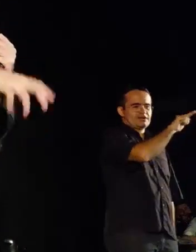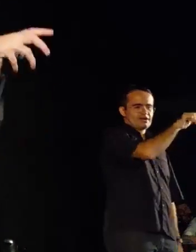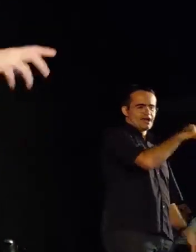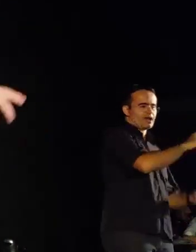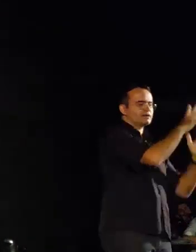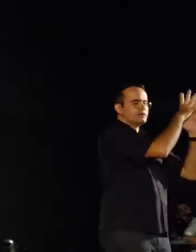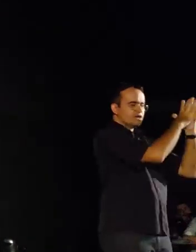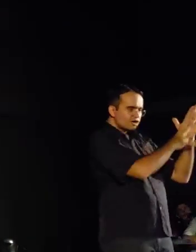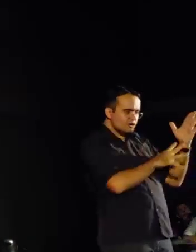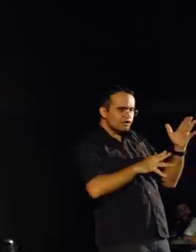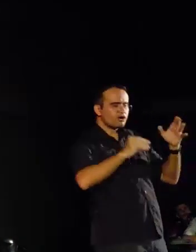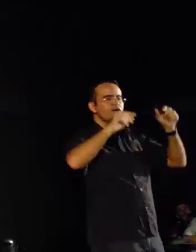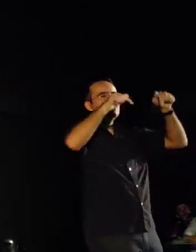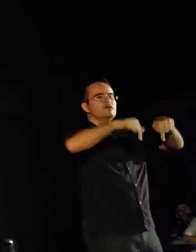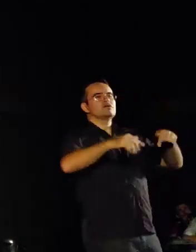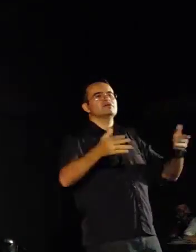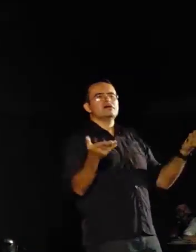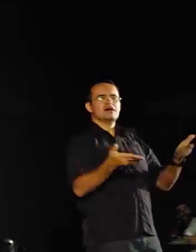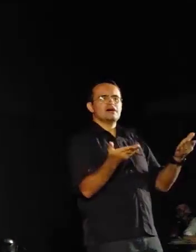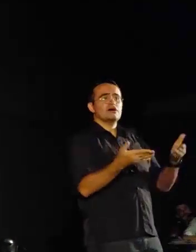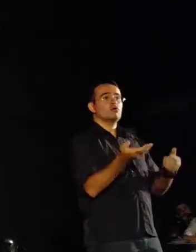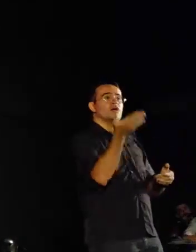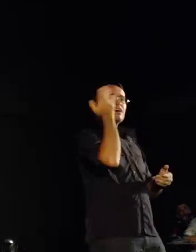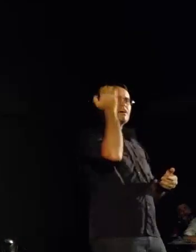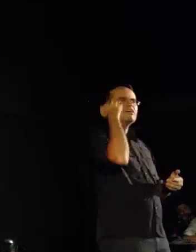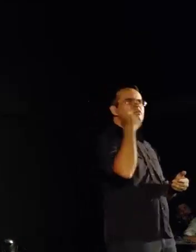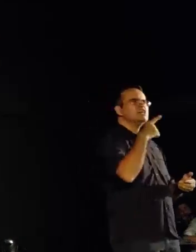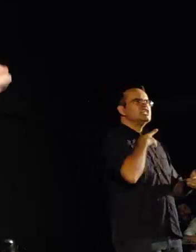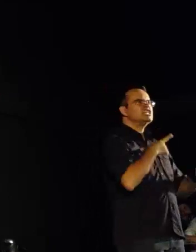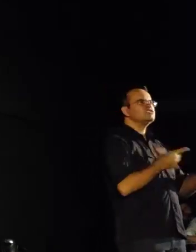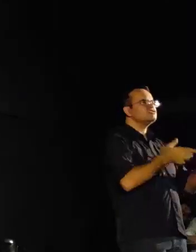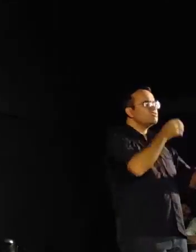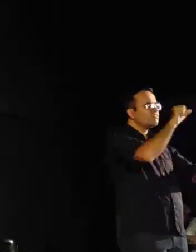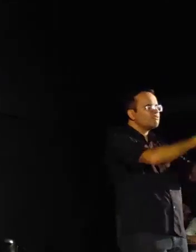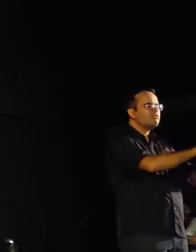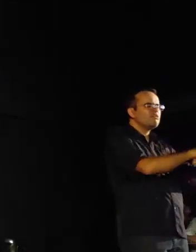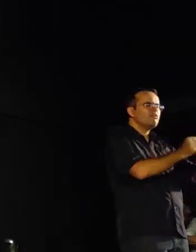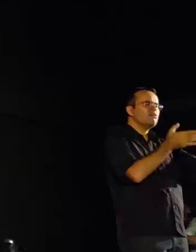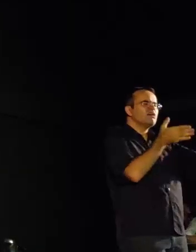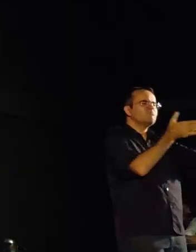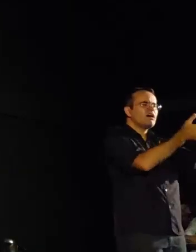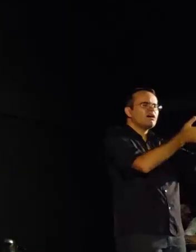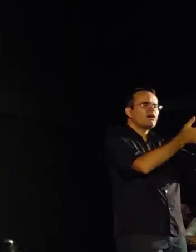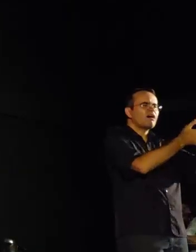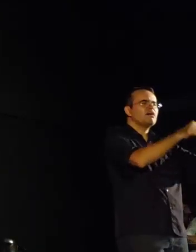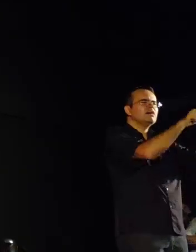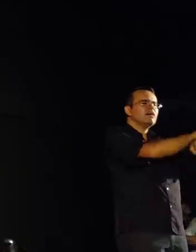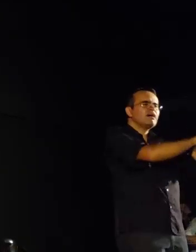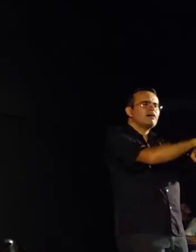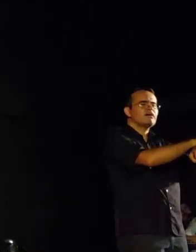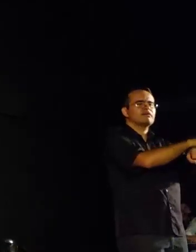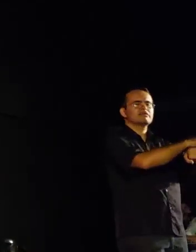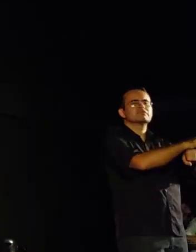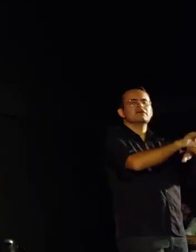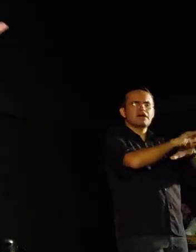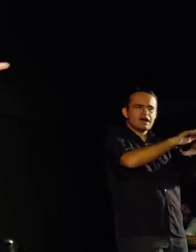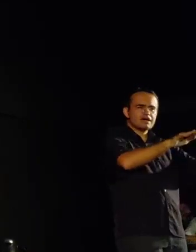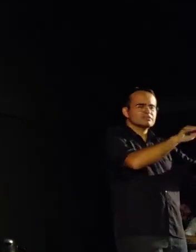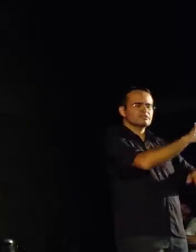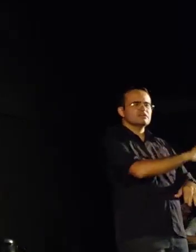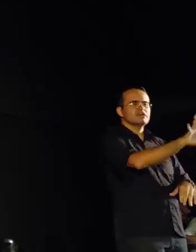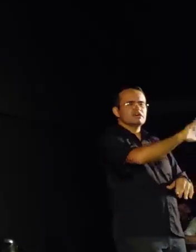República, ele era um sistema de travas, ele é um sistema de inércia. Enquanto modelo de inércia, ele tinha